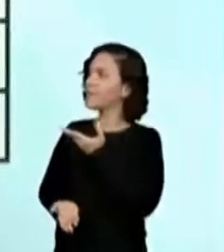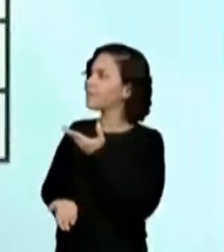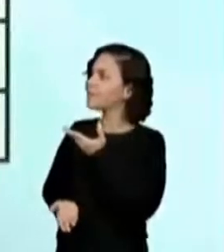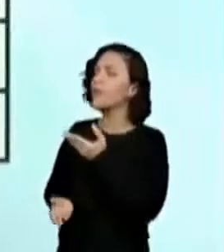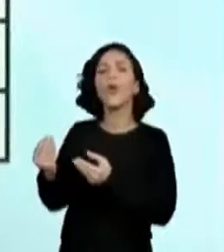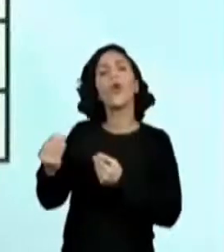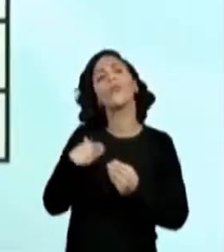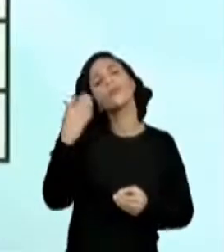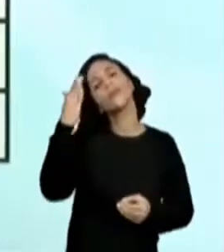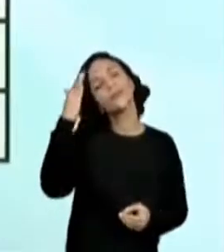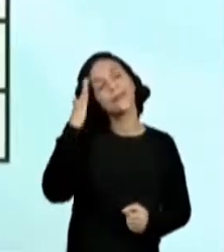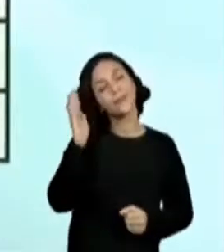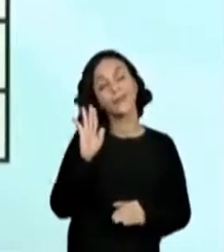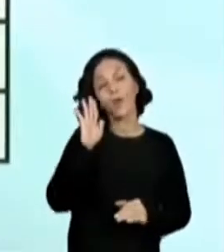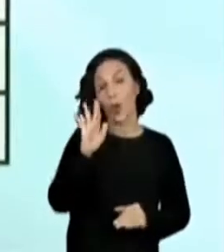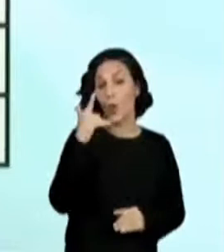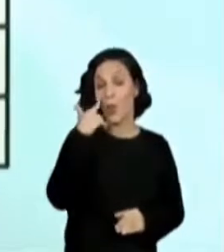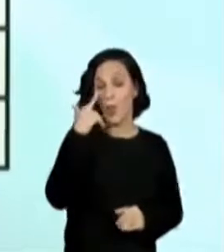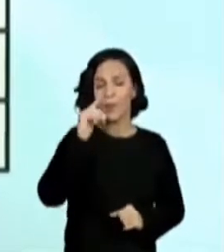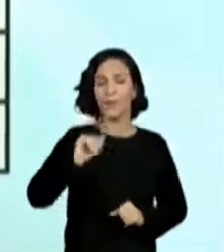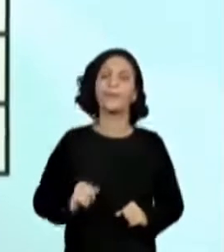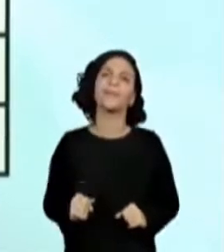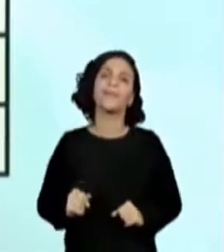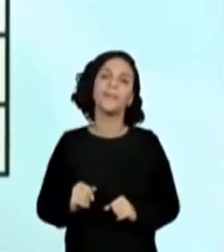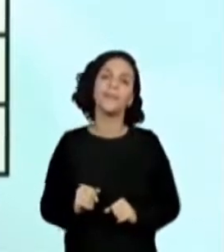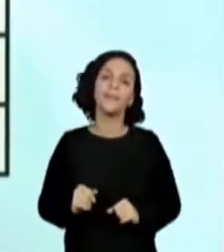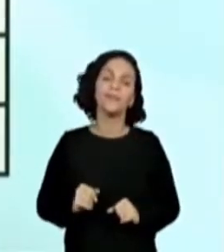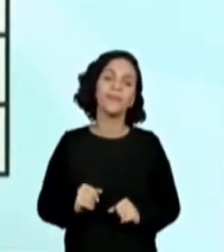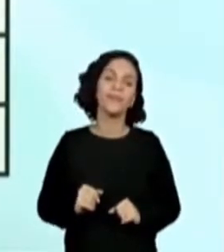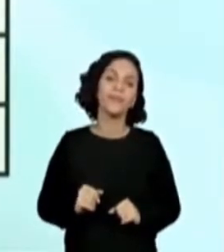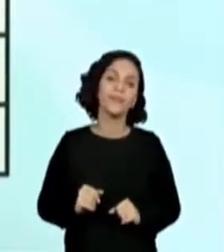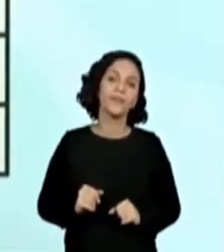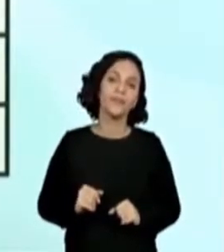é que eu posso fazer? Criançada, olha só.